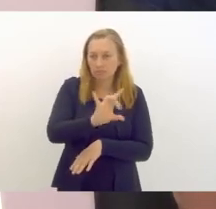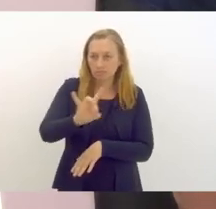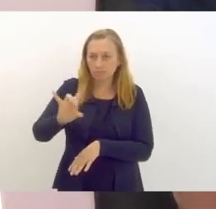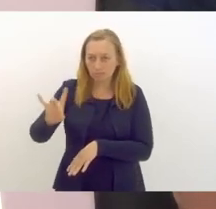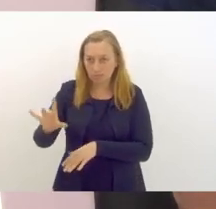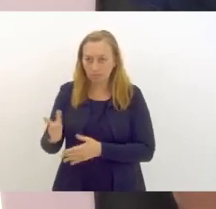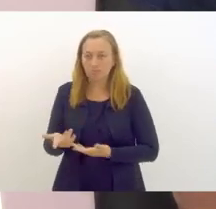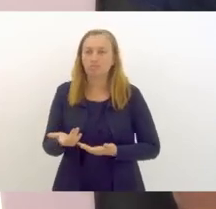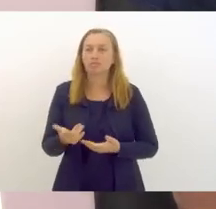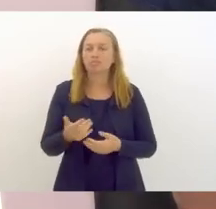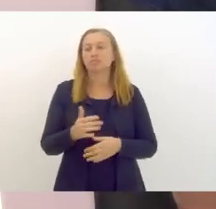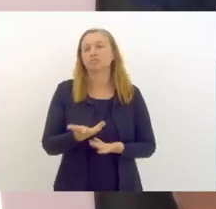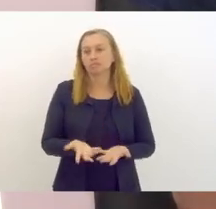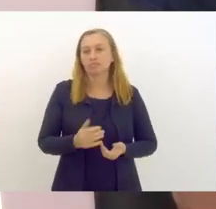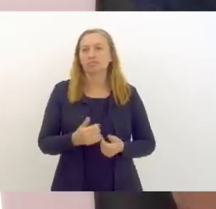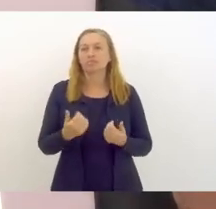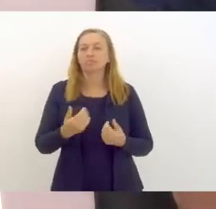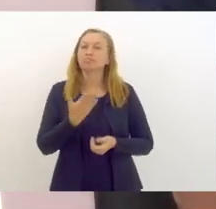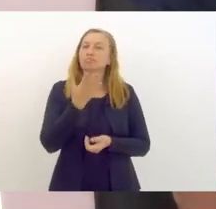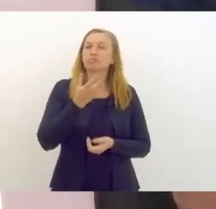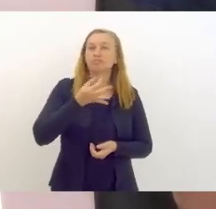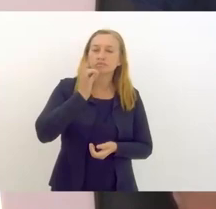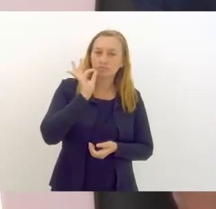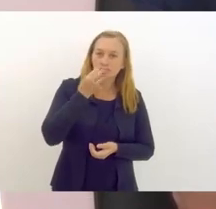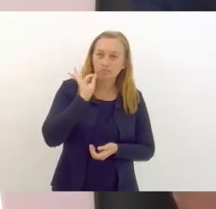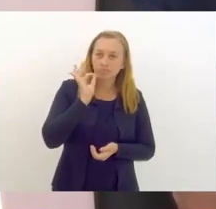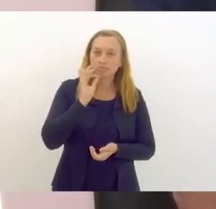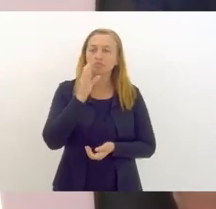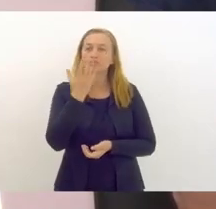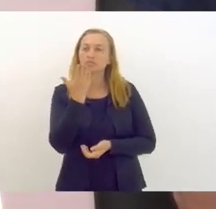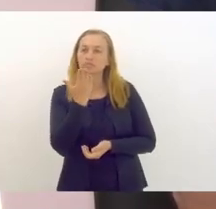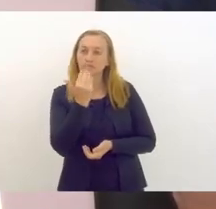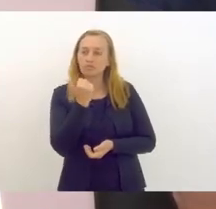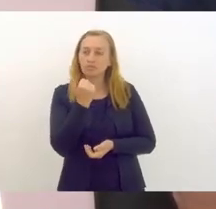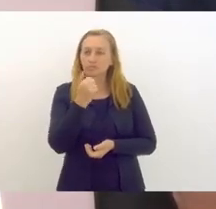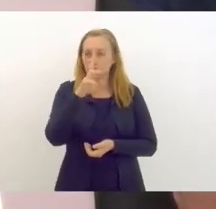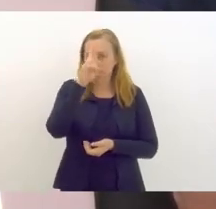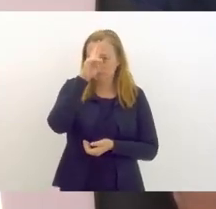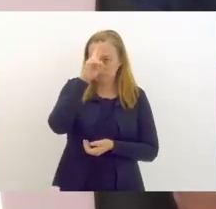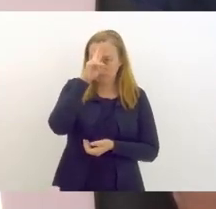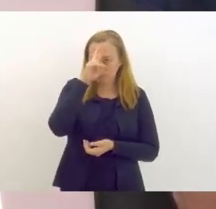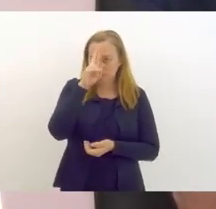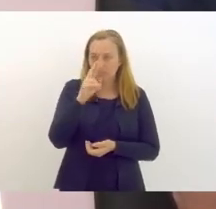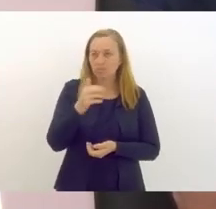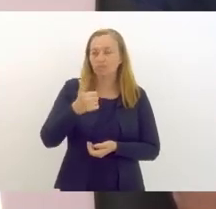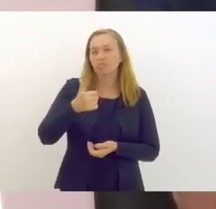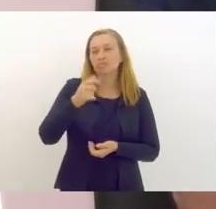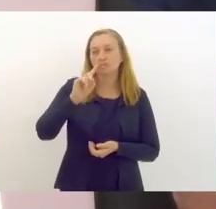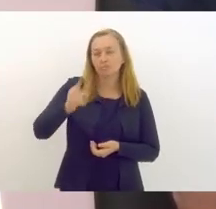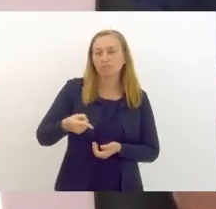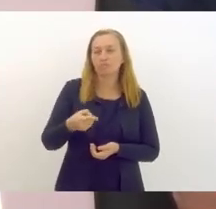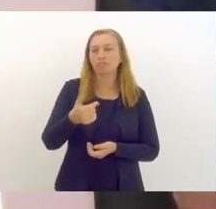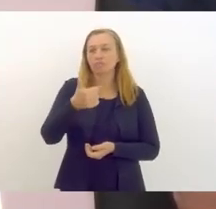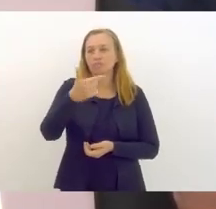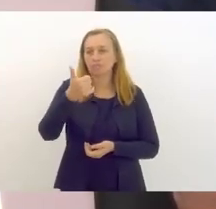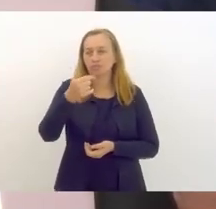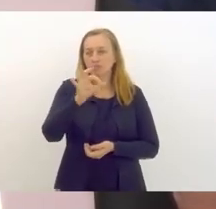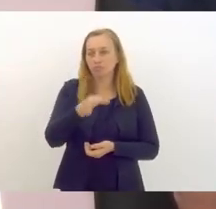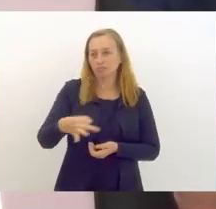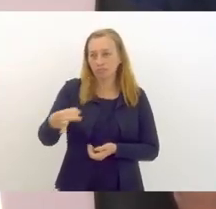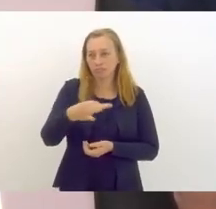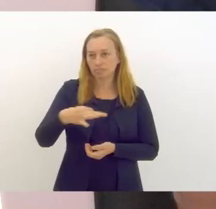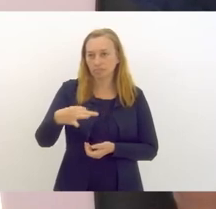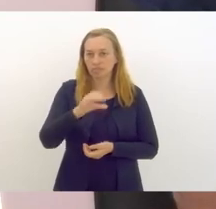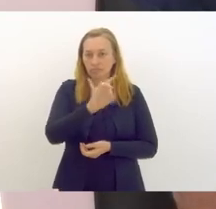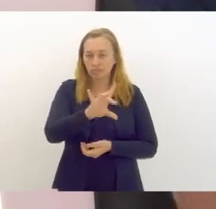no ensino regular. Então, a gente tem que dar o café da manhã e o almoço com R$ 1,12 por aluno, o que é